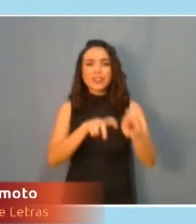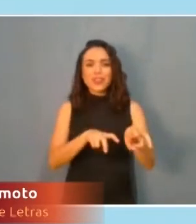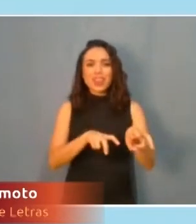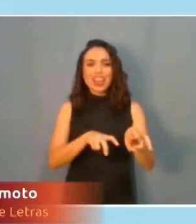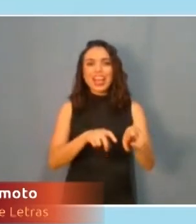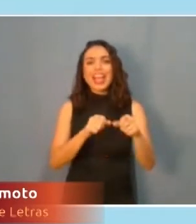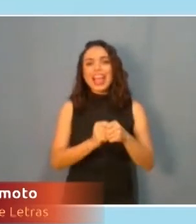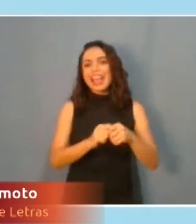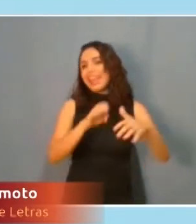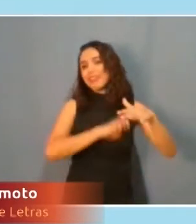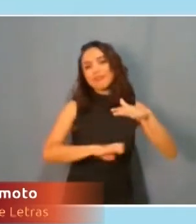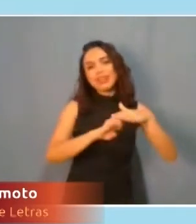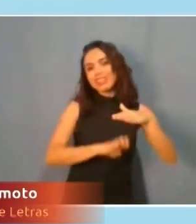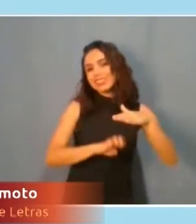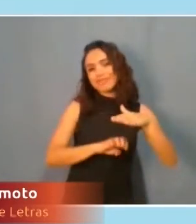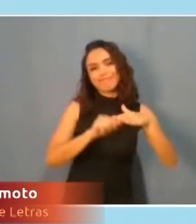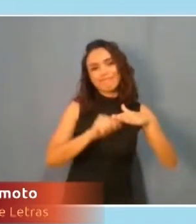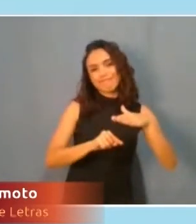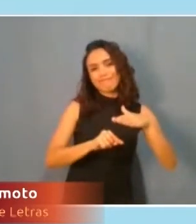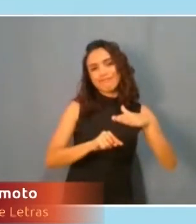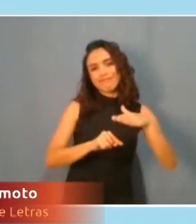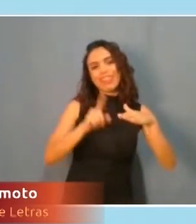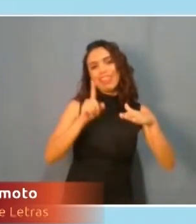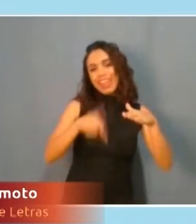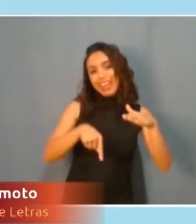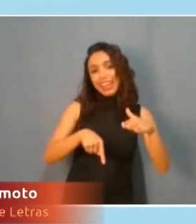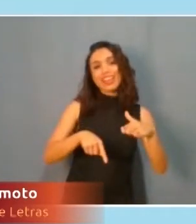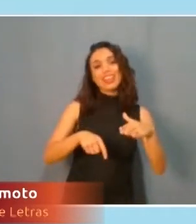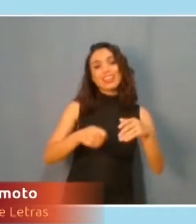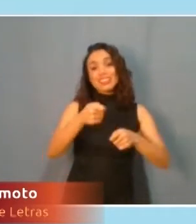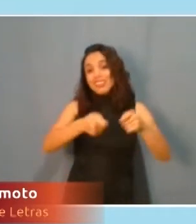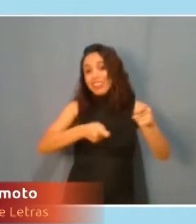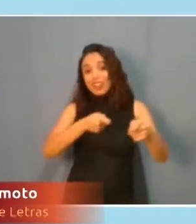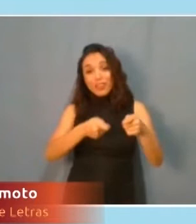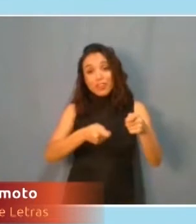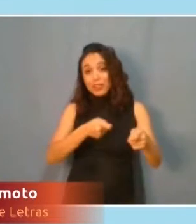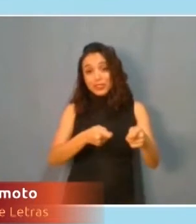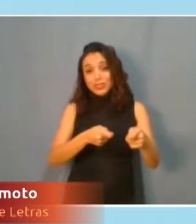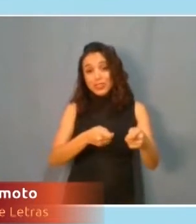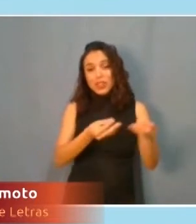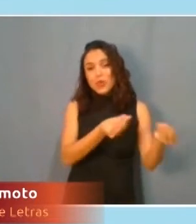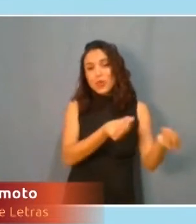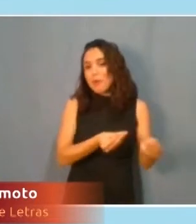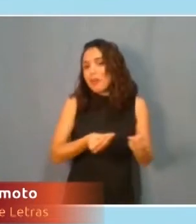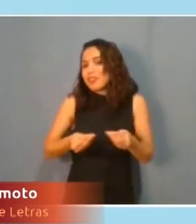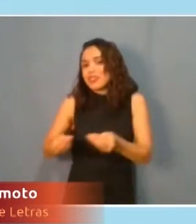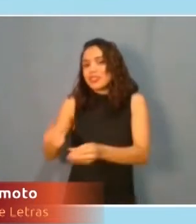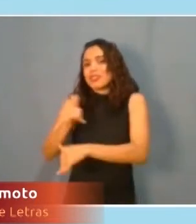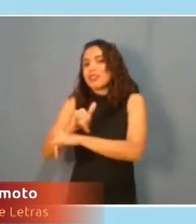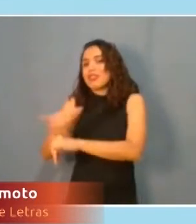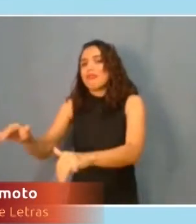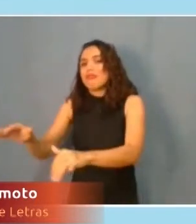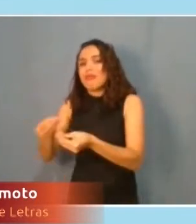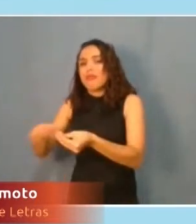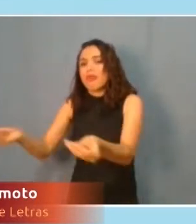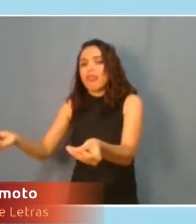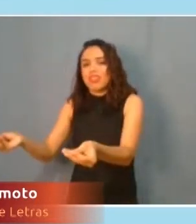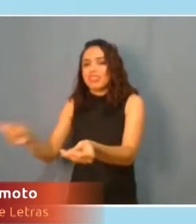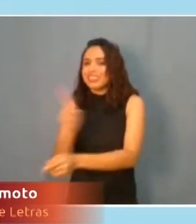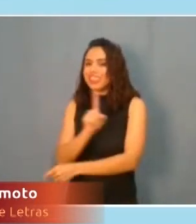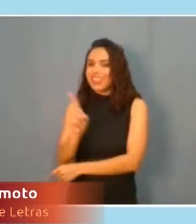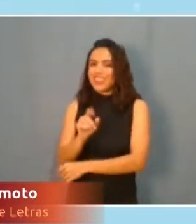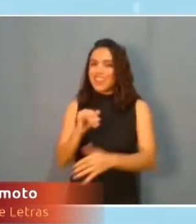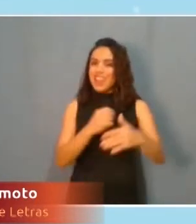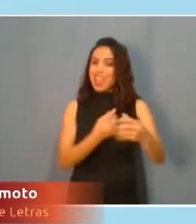mais. Então o único interesse do sistema de agronegócio do Brasil é ganhar dinheiro, é fazer recurso, é fazer